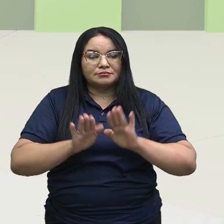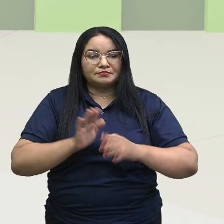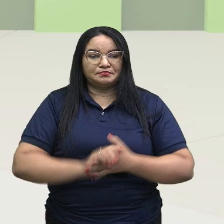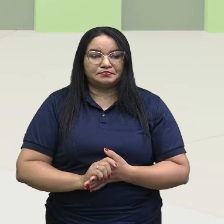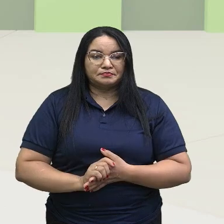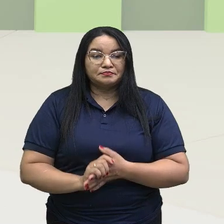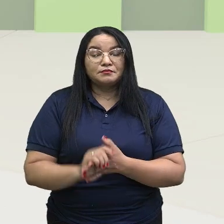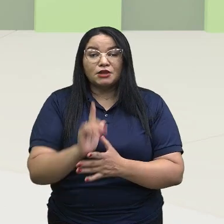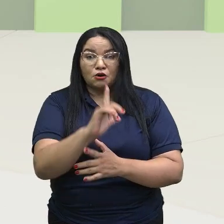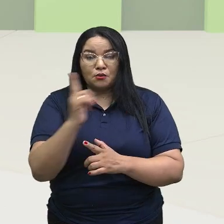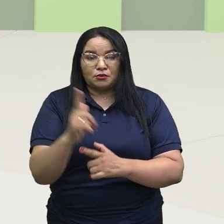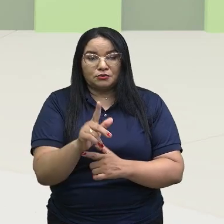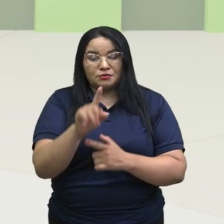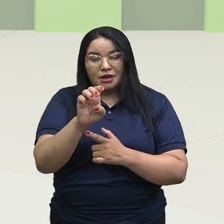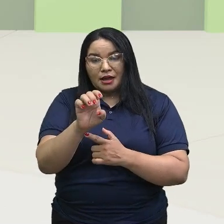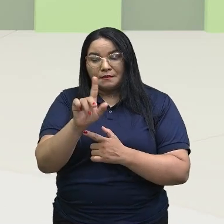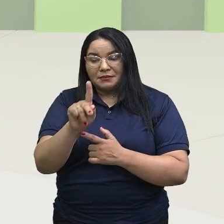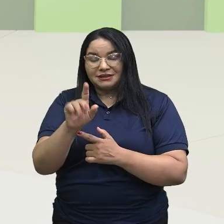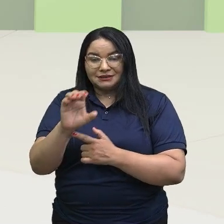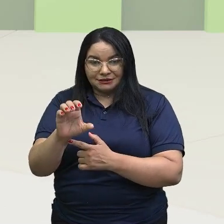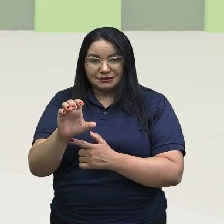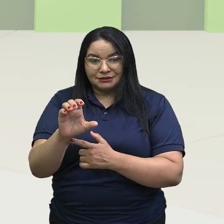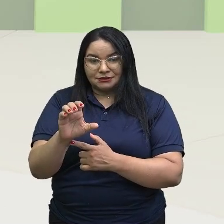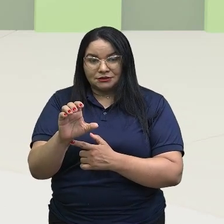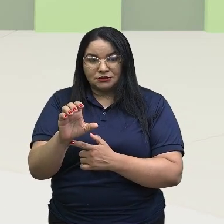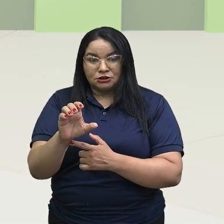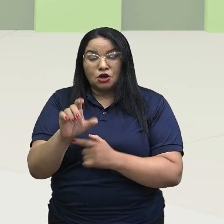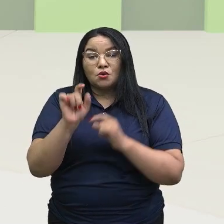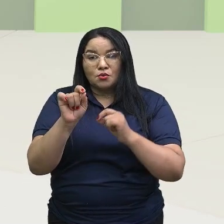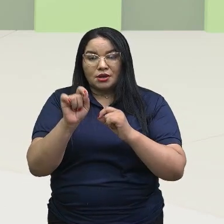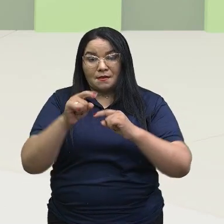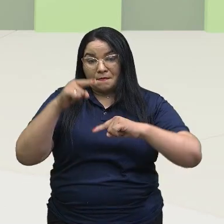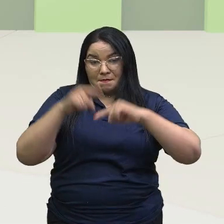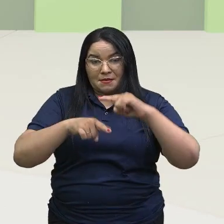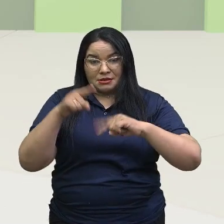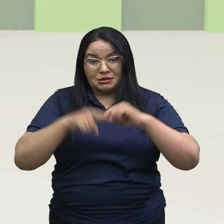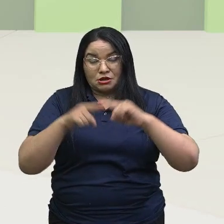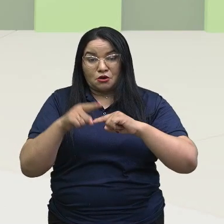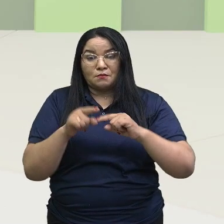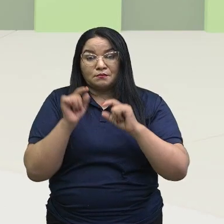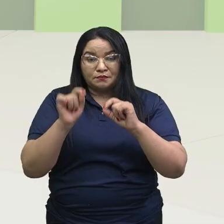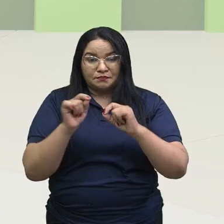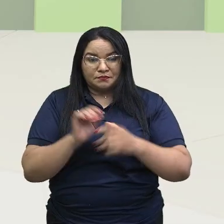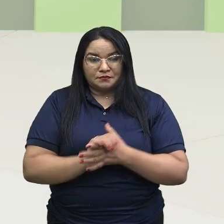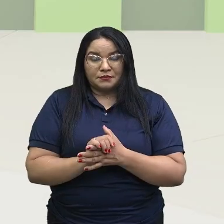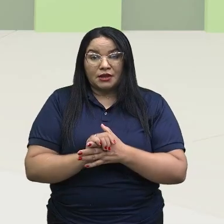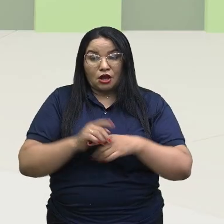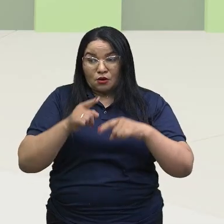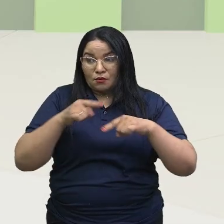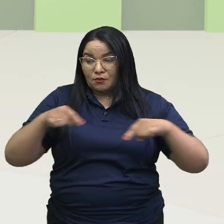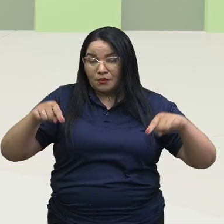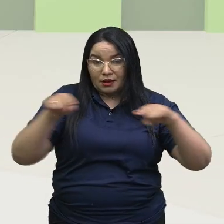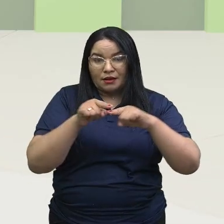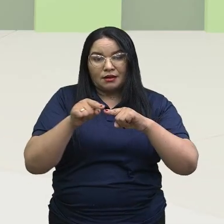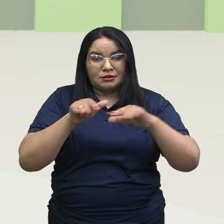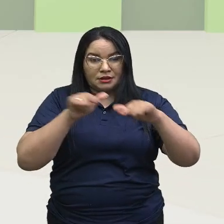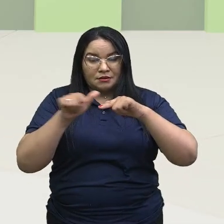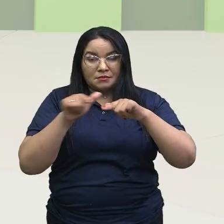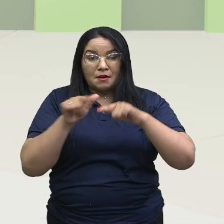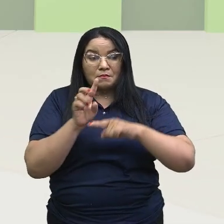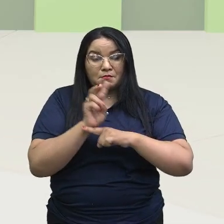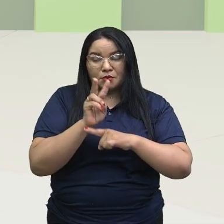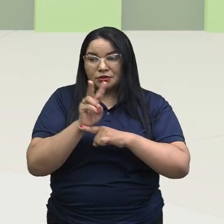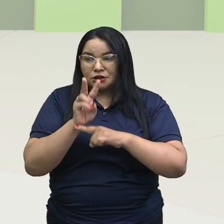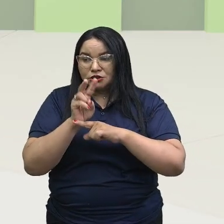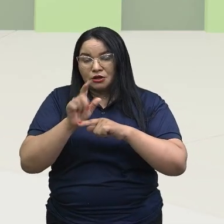o EPC, que é o equipamento, tá? Ou medida implementada no ambiente de trabalho para proteger todos